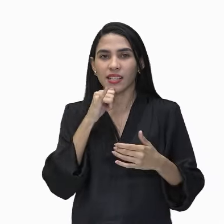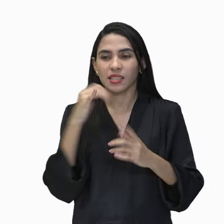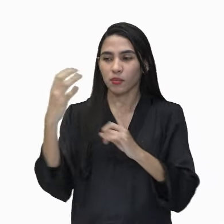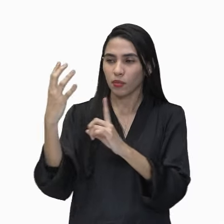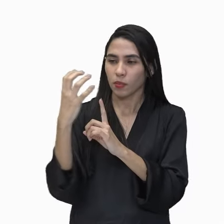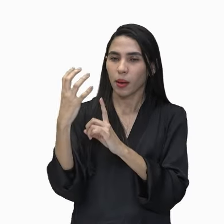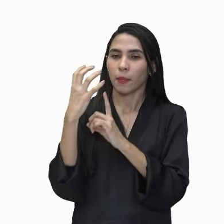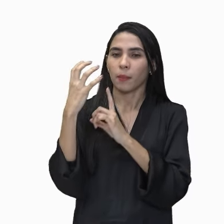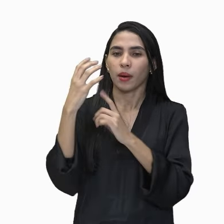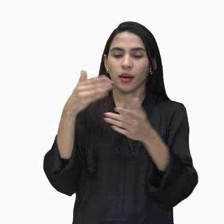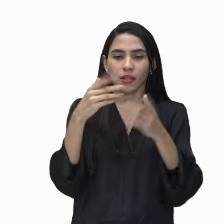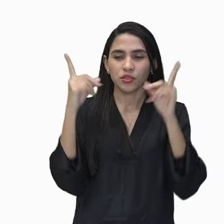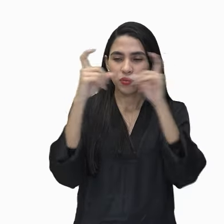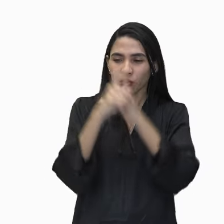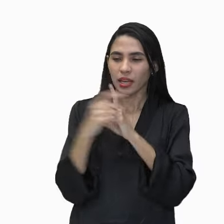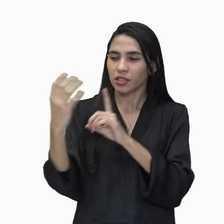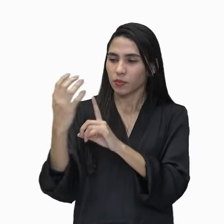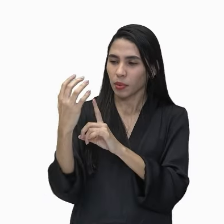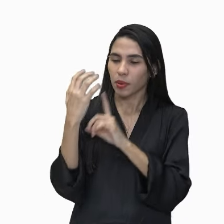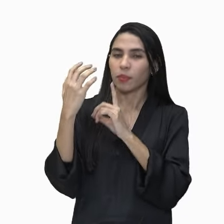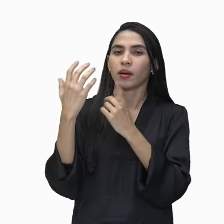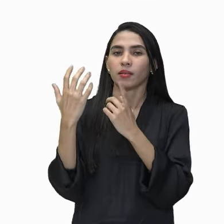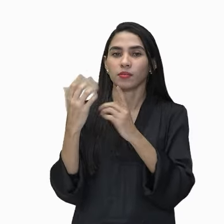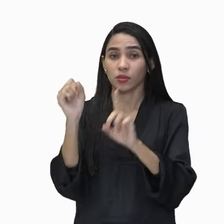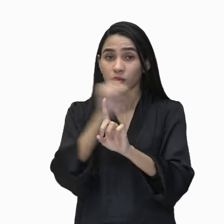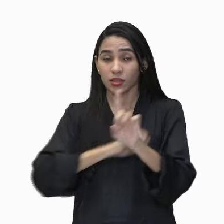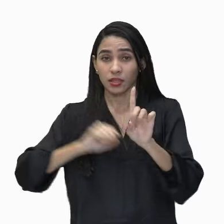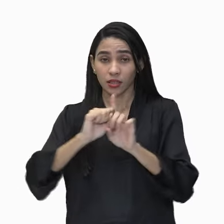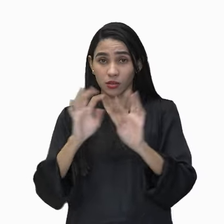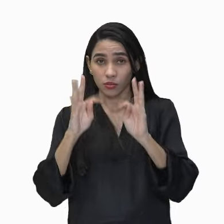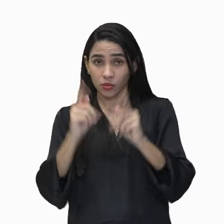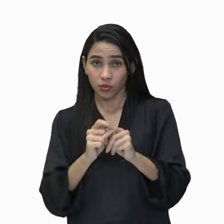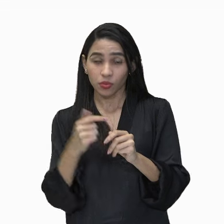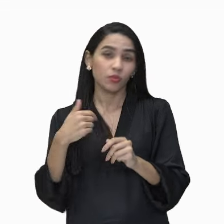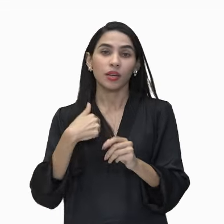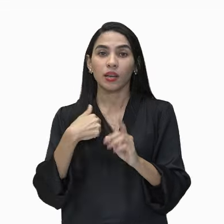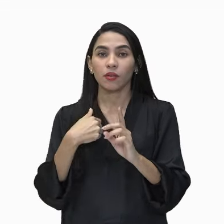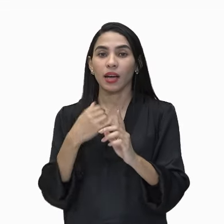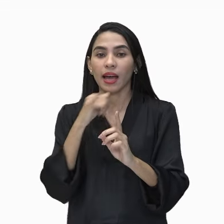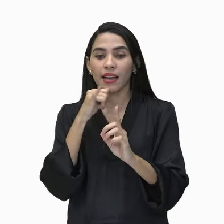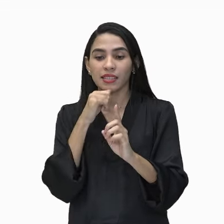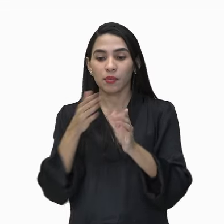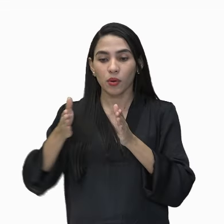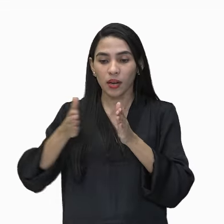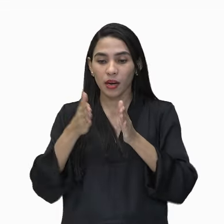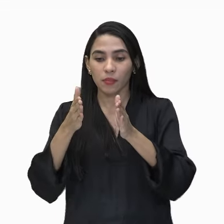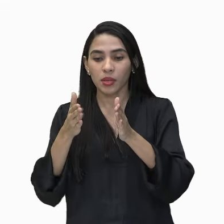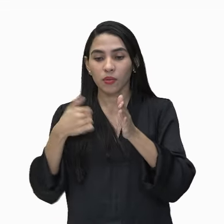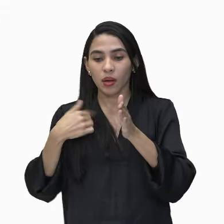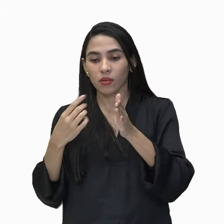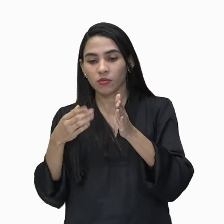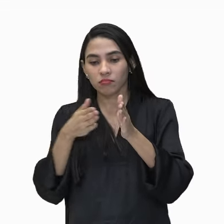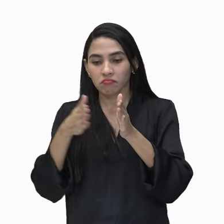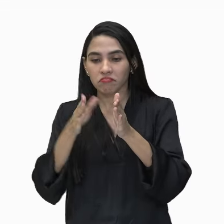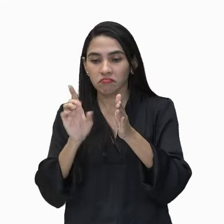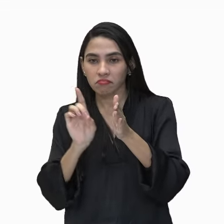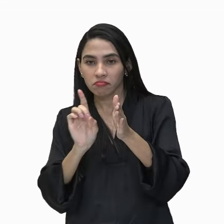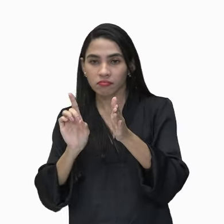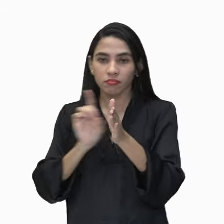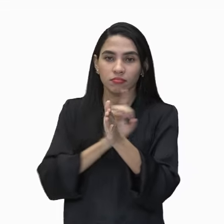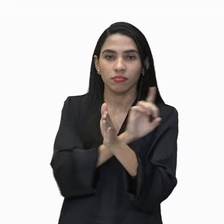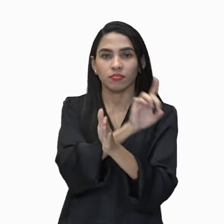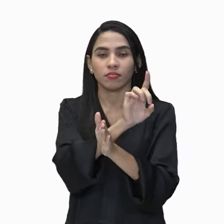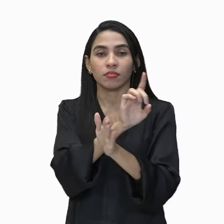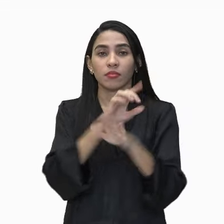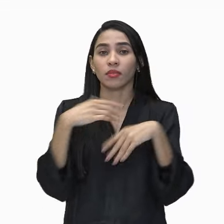fatores adversos, né? Da sociedade como um todo, eu desvio do caminho que eu quis, que eu escolhi, e aí